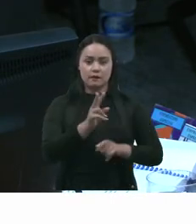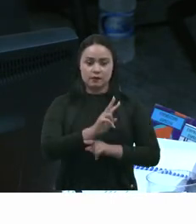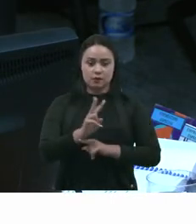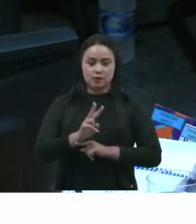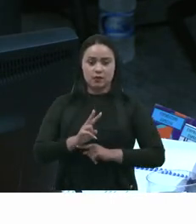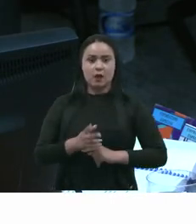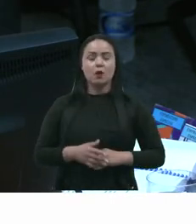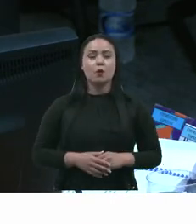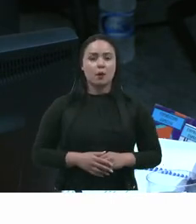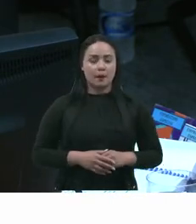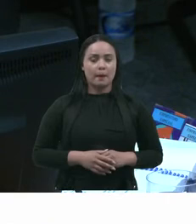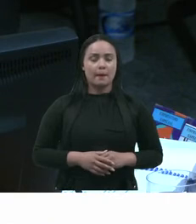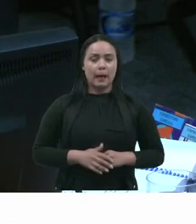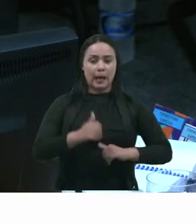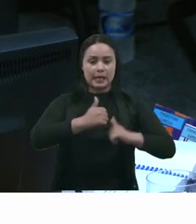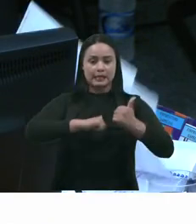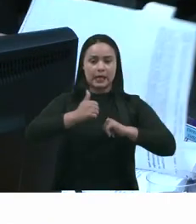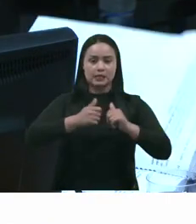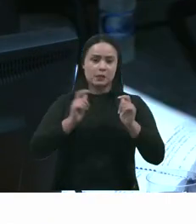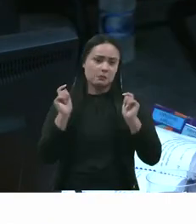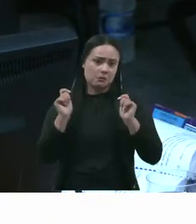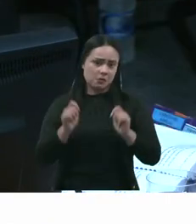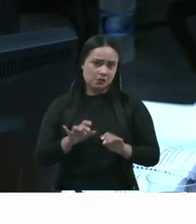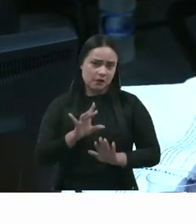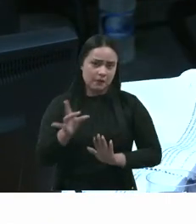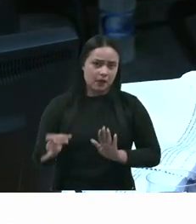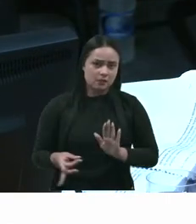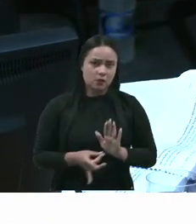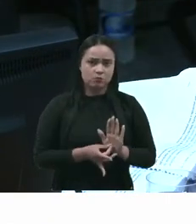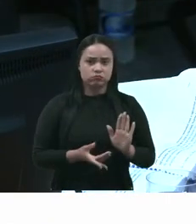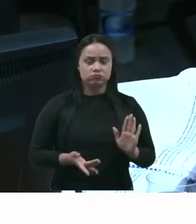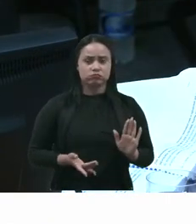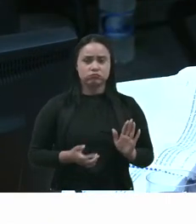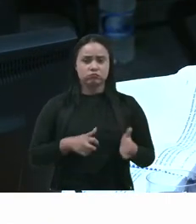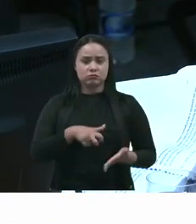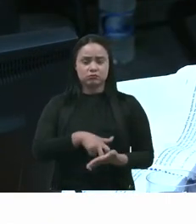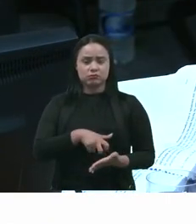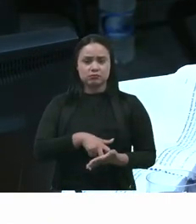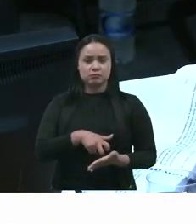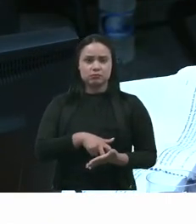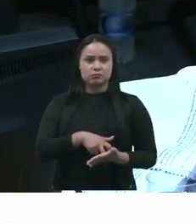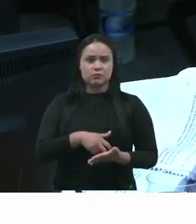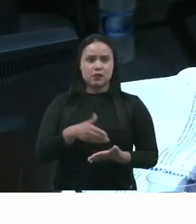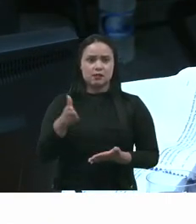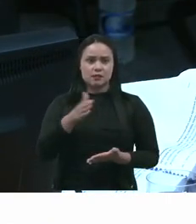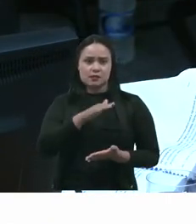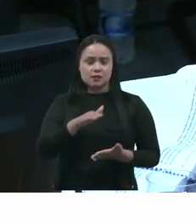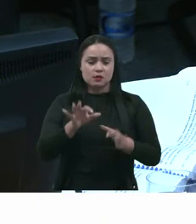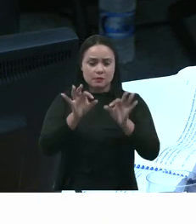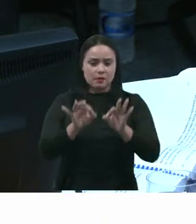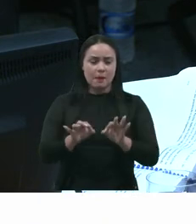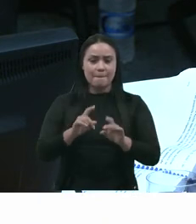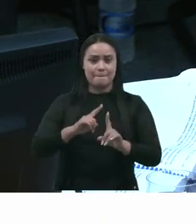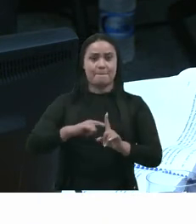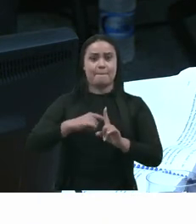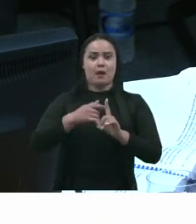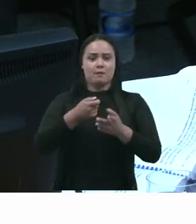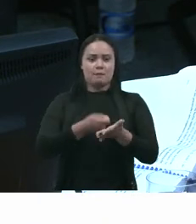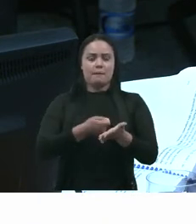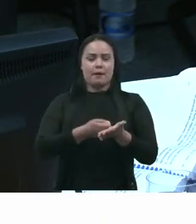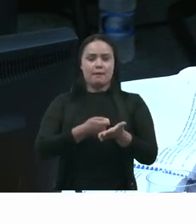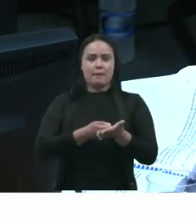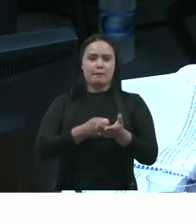revisional para análise de uma possível aplicação de penalidade ou de sanção disciplinar mais rigorosa